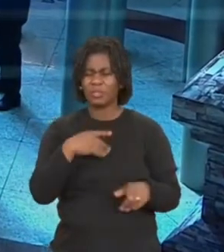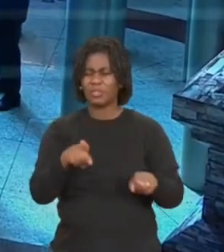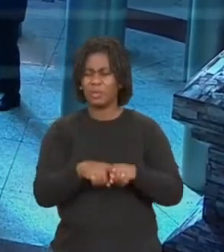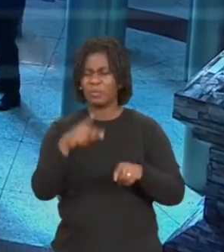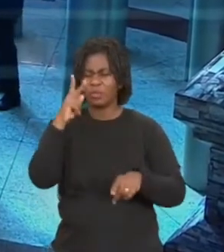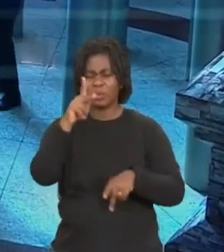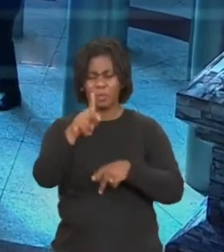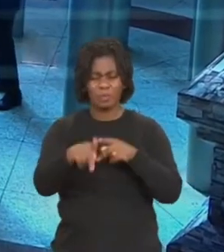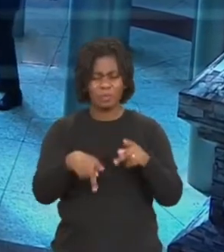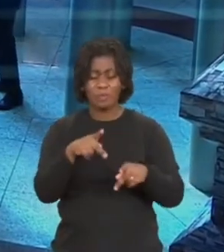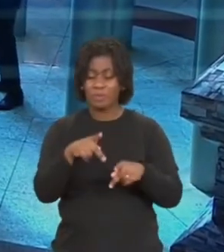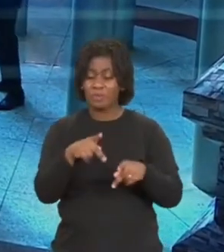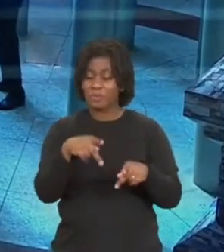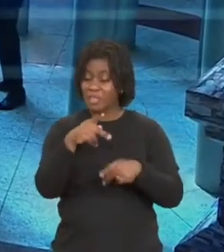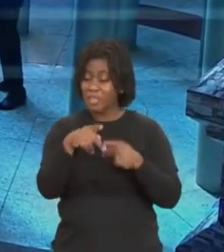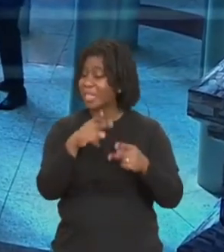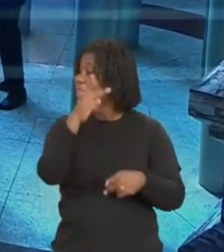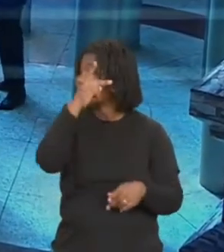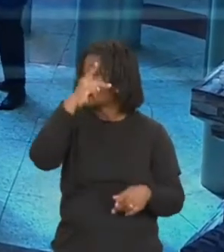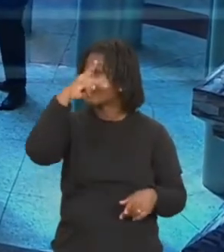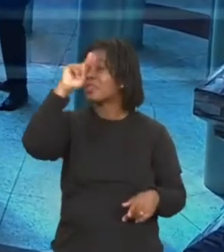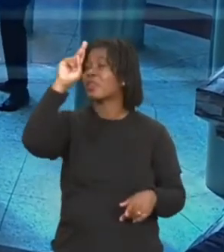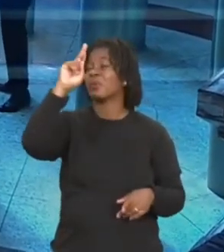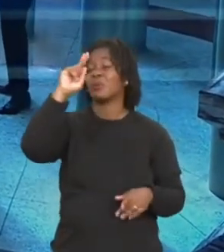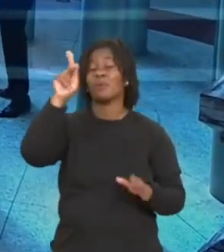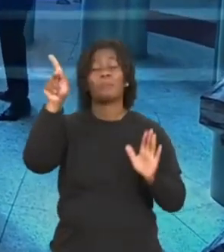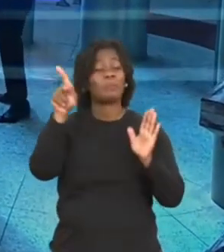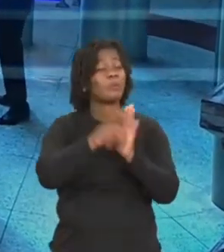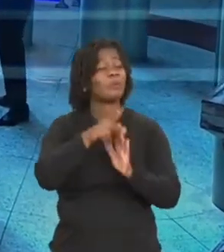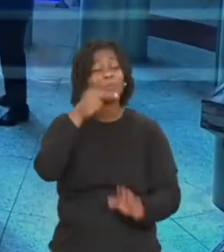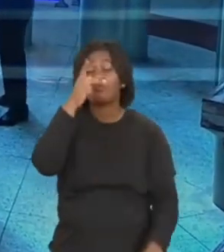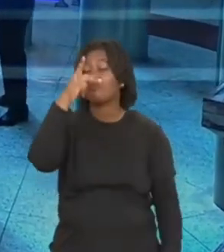E a tua igreja, meu Pai,